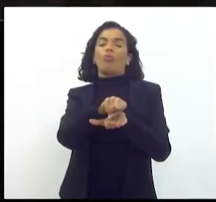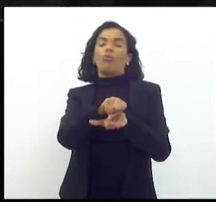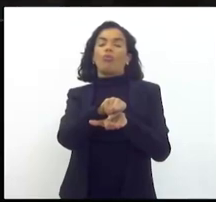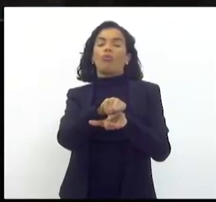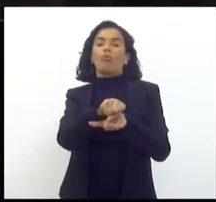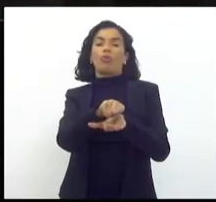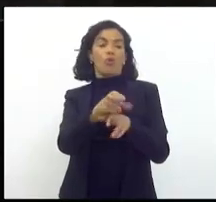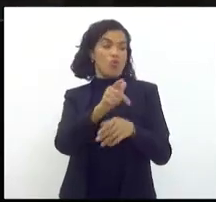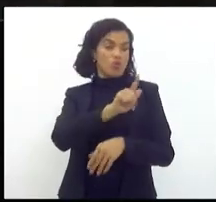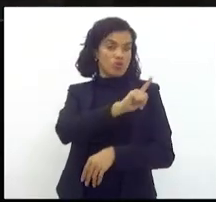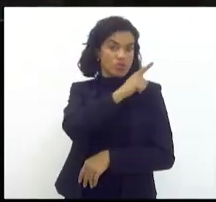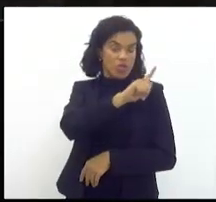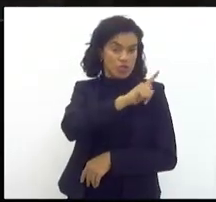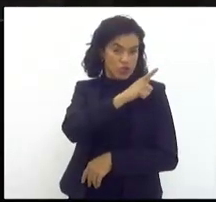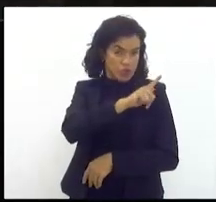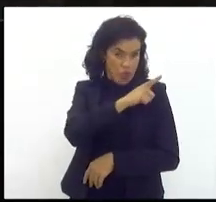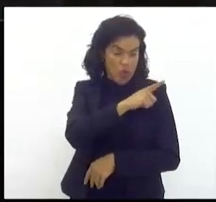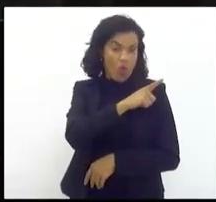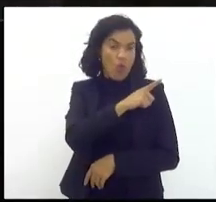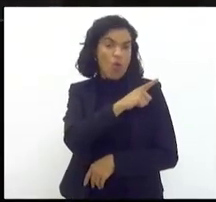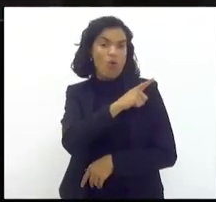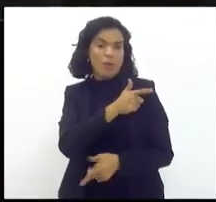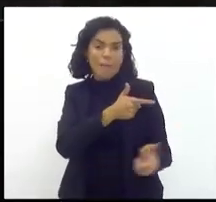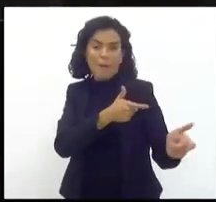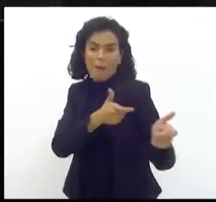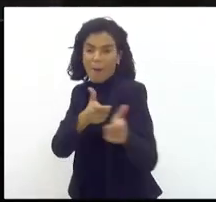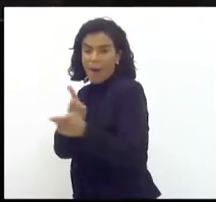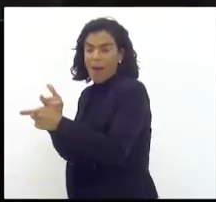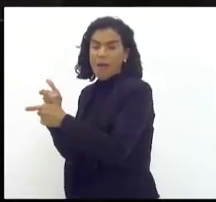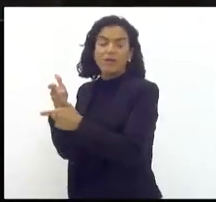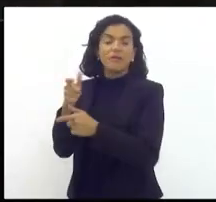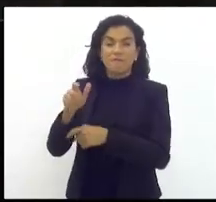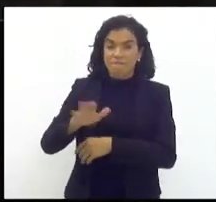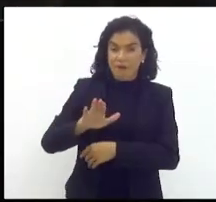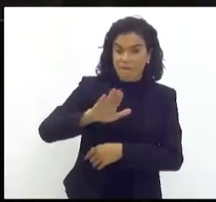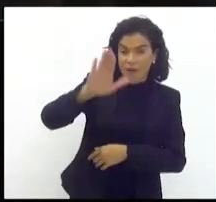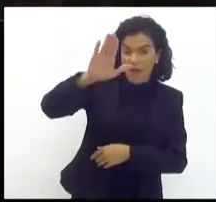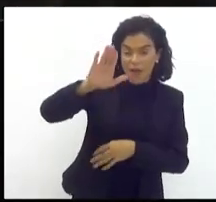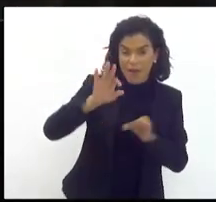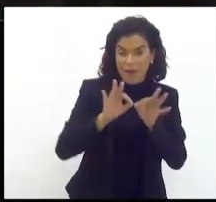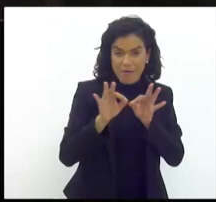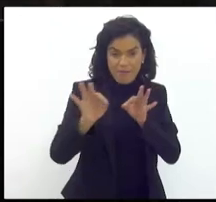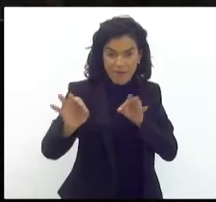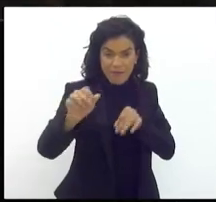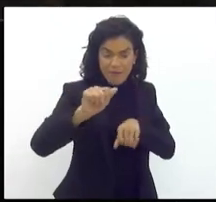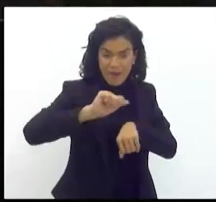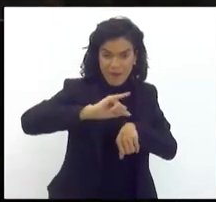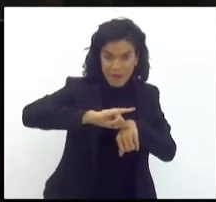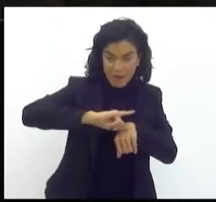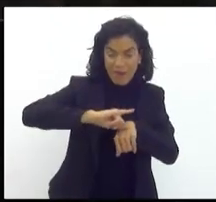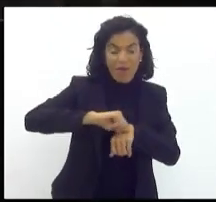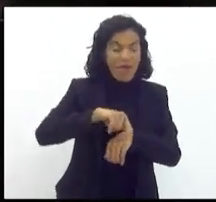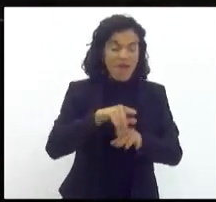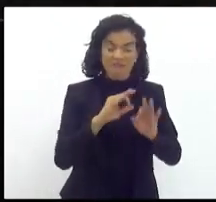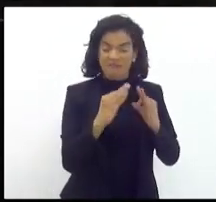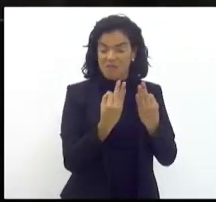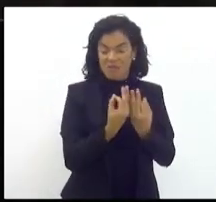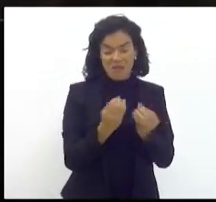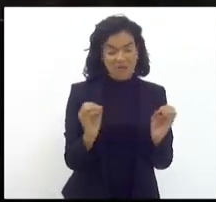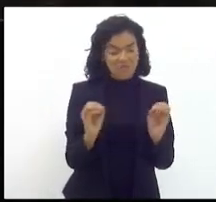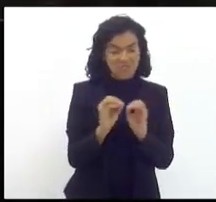operadores das chacinas dentro das favelas das periferias essas famílias não dormiram